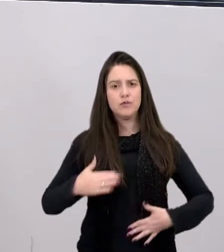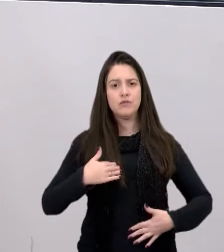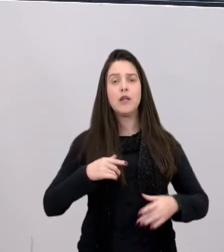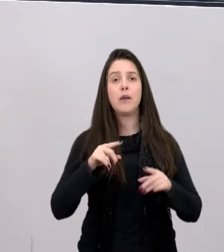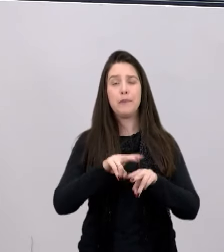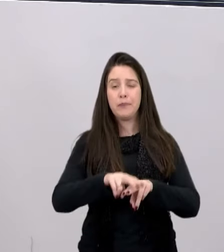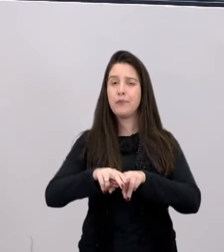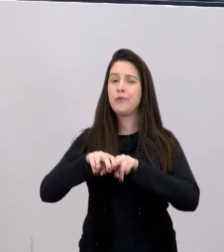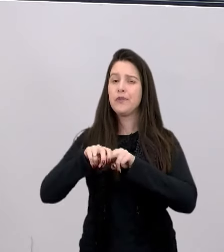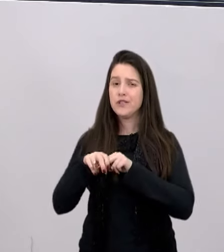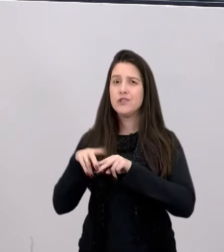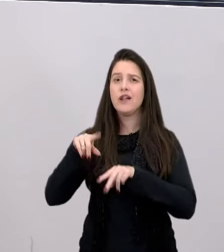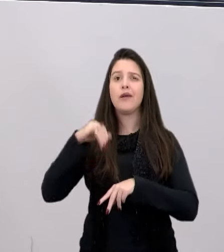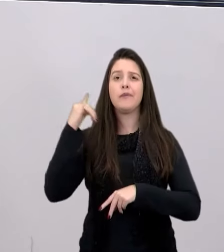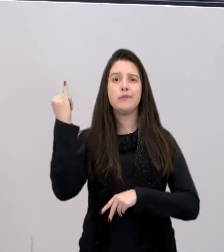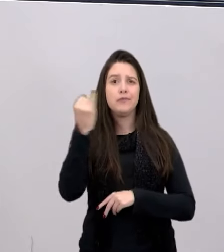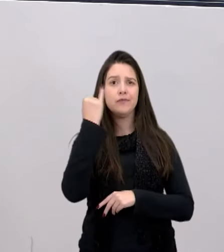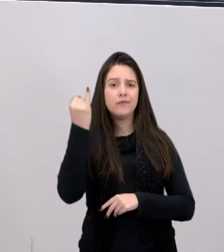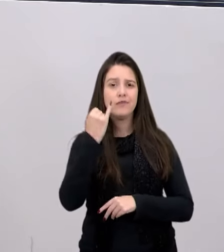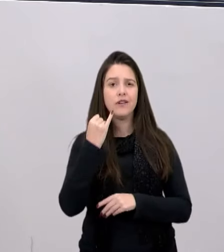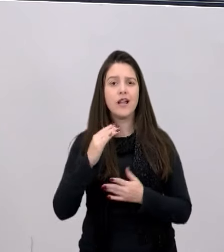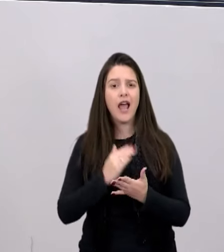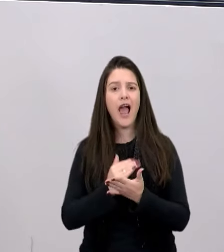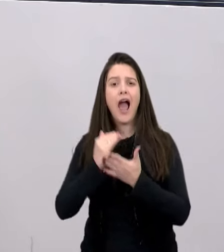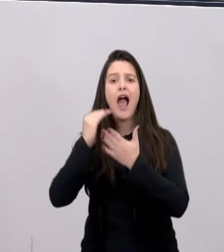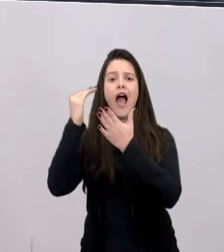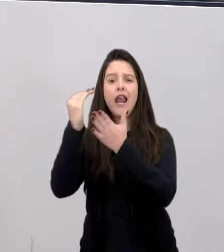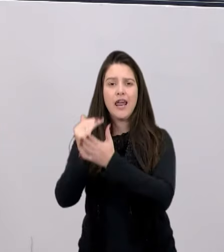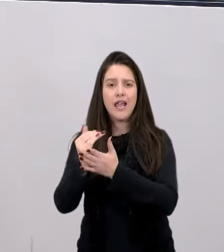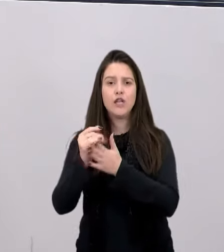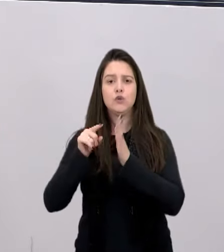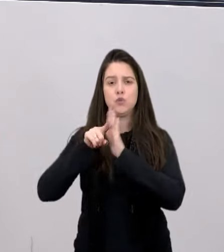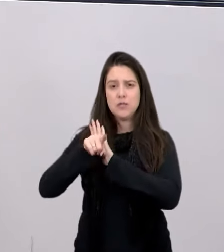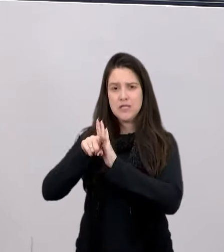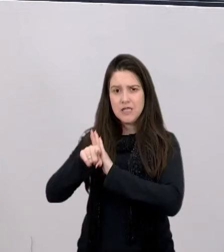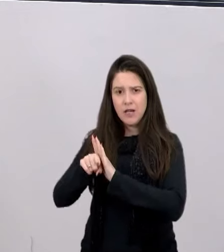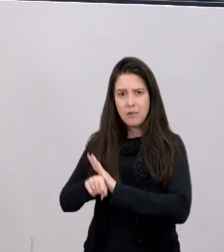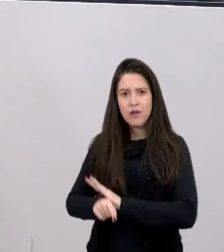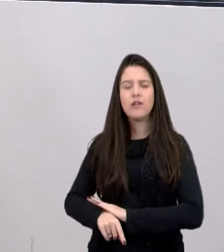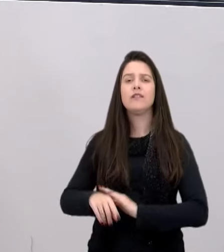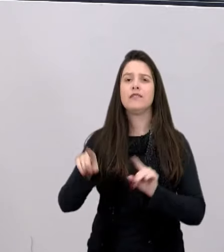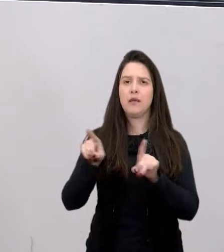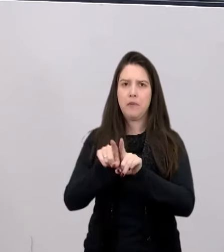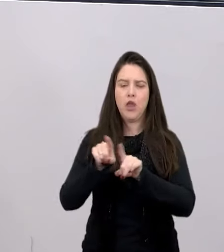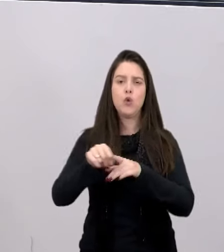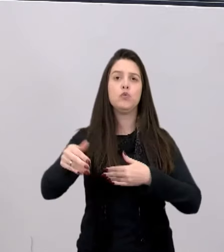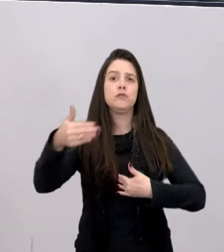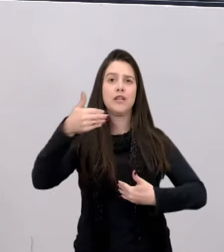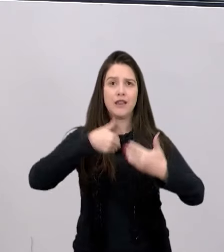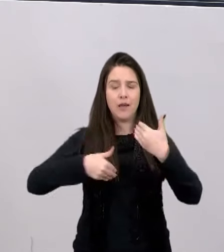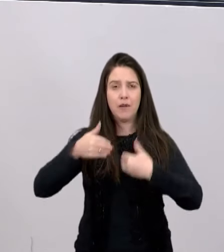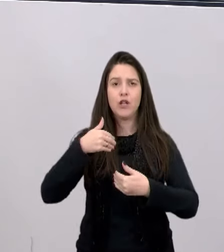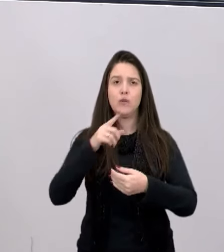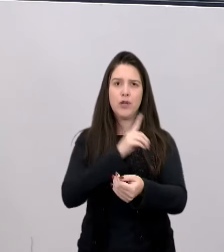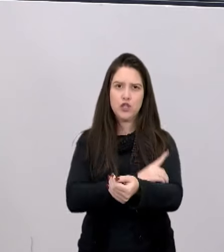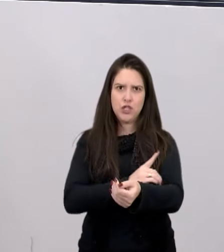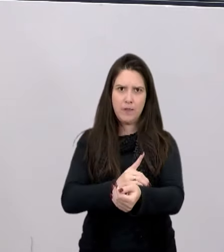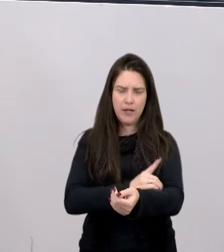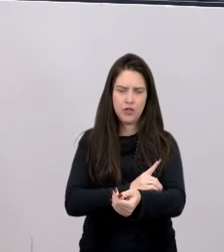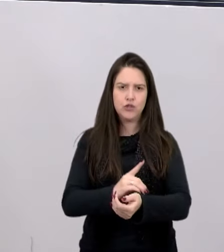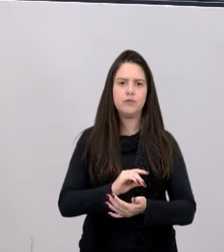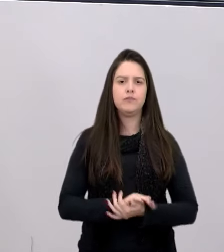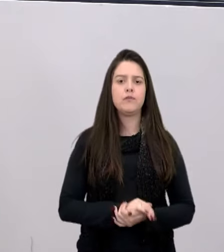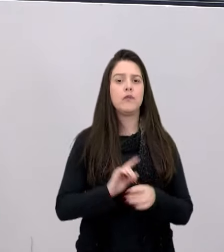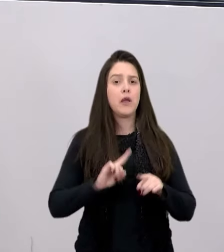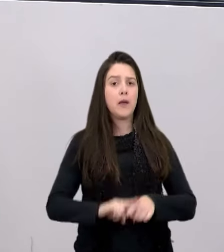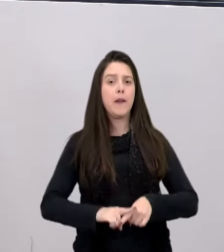isso é importante, além desses exames, entrar aí com um tratamento a respeito da diabetes. Mas, né,